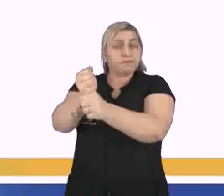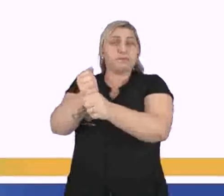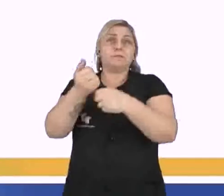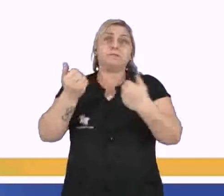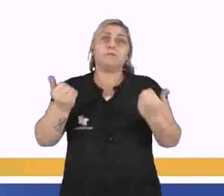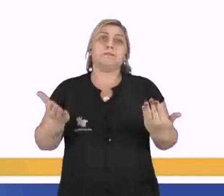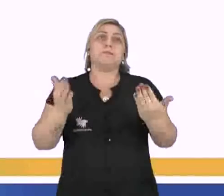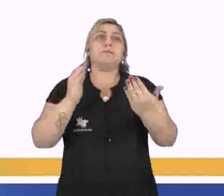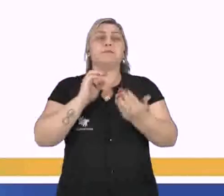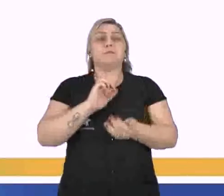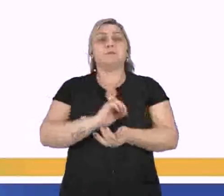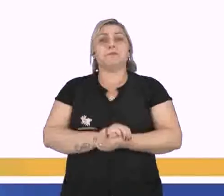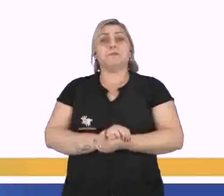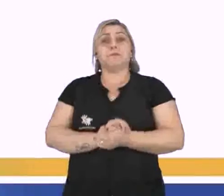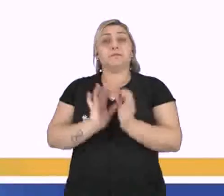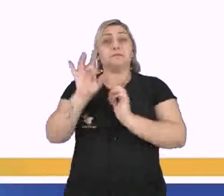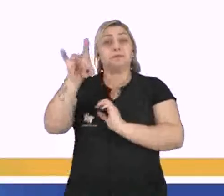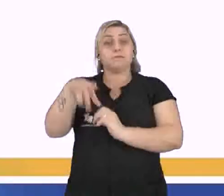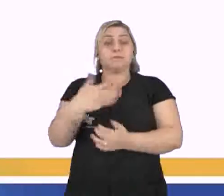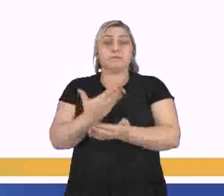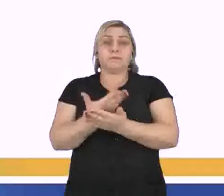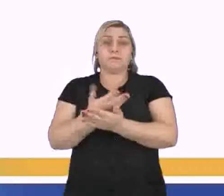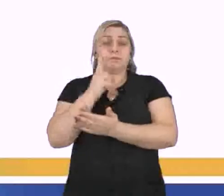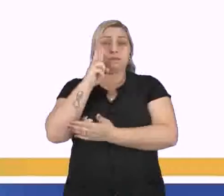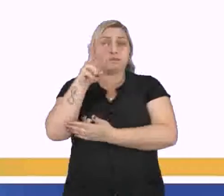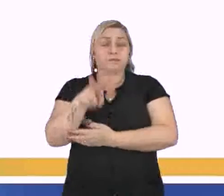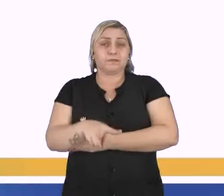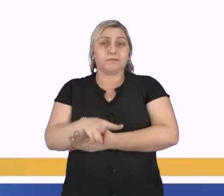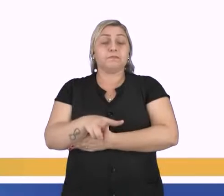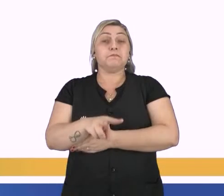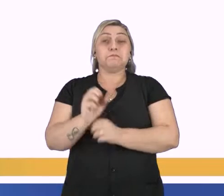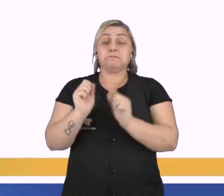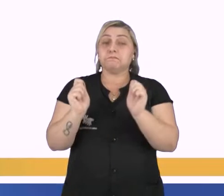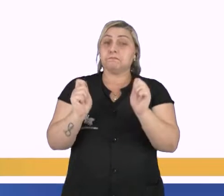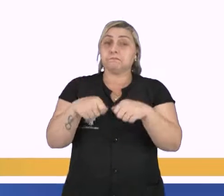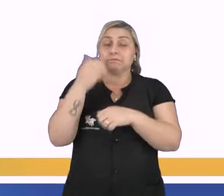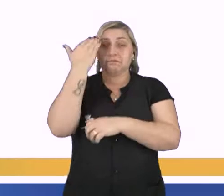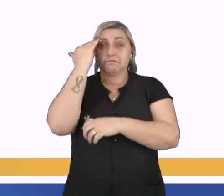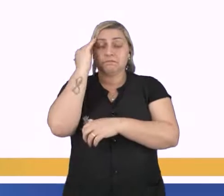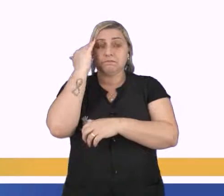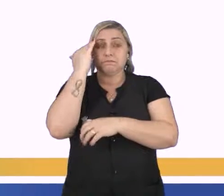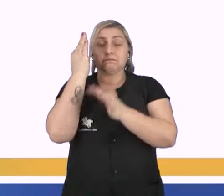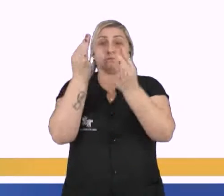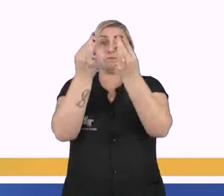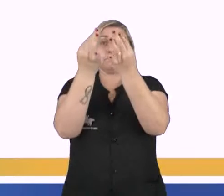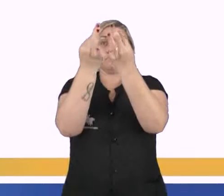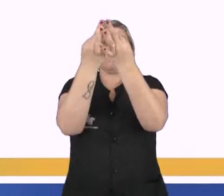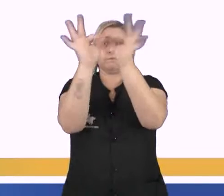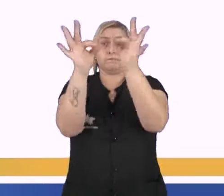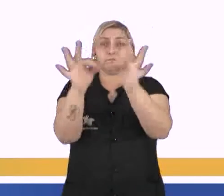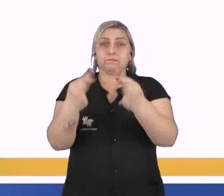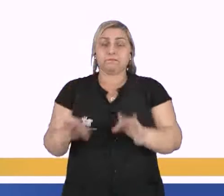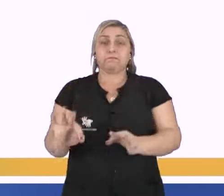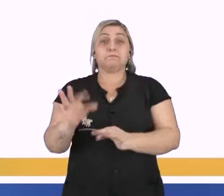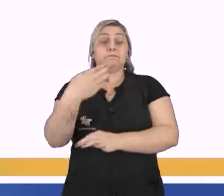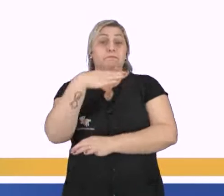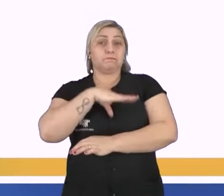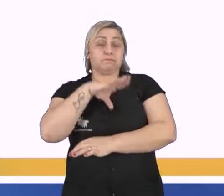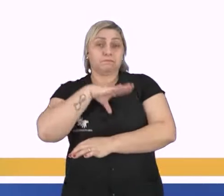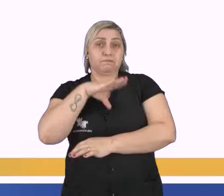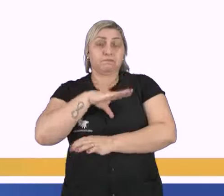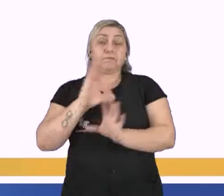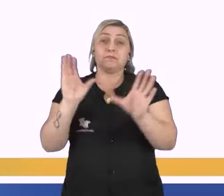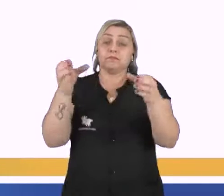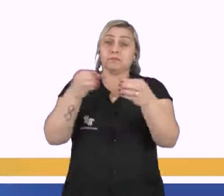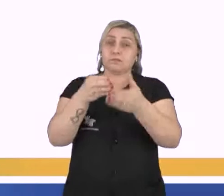tá? Na última aula nós vimos que para que a gente possa compreender a sintaxe da língua portuguesa, ou seja, o